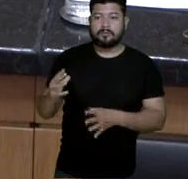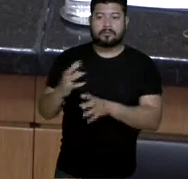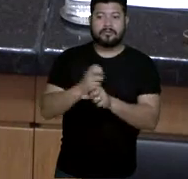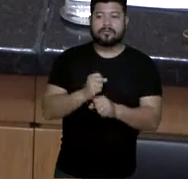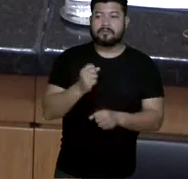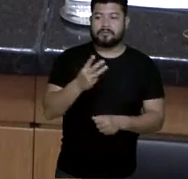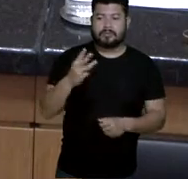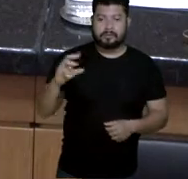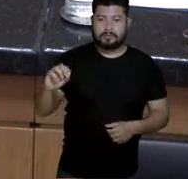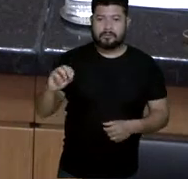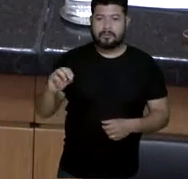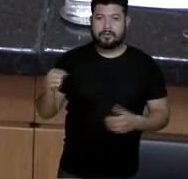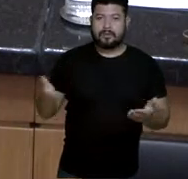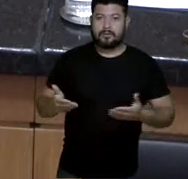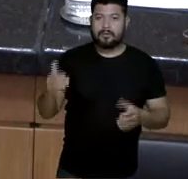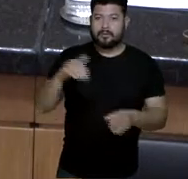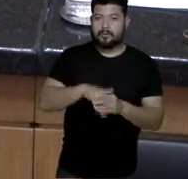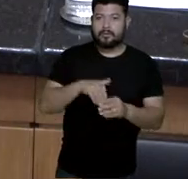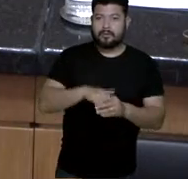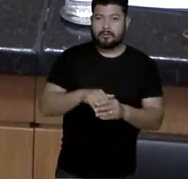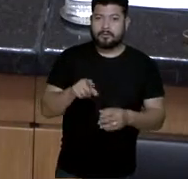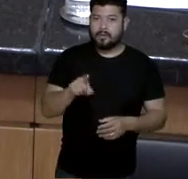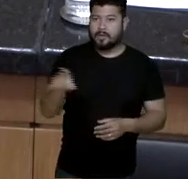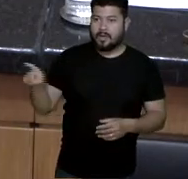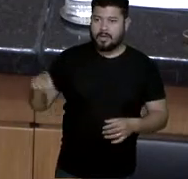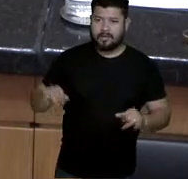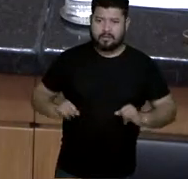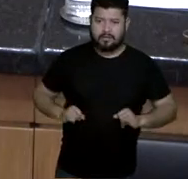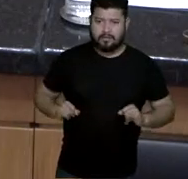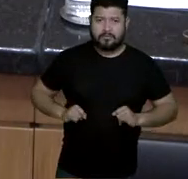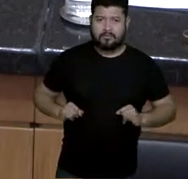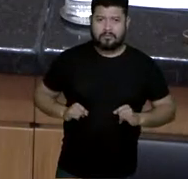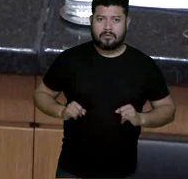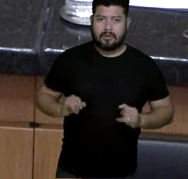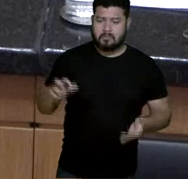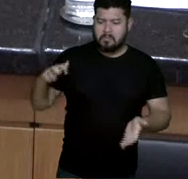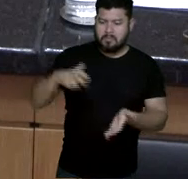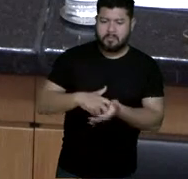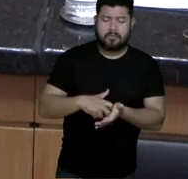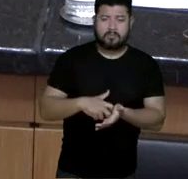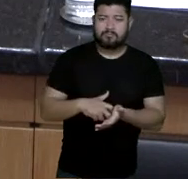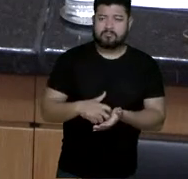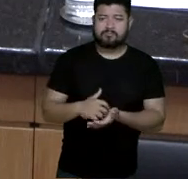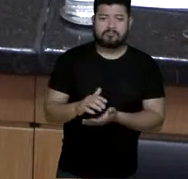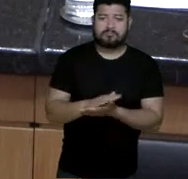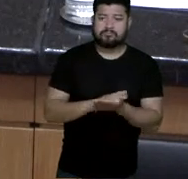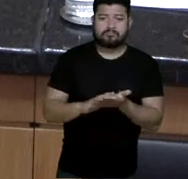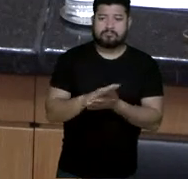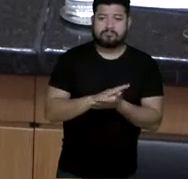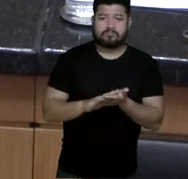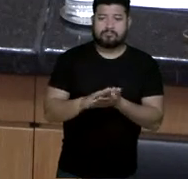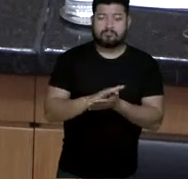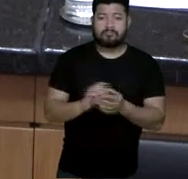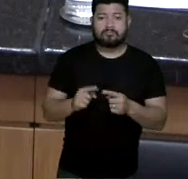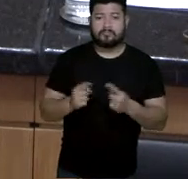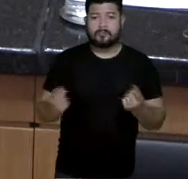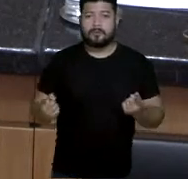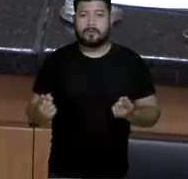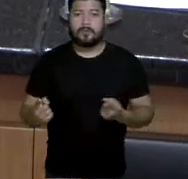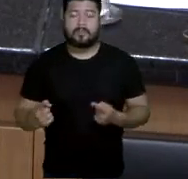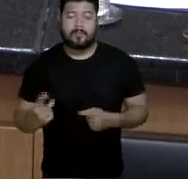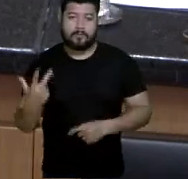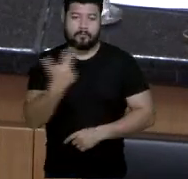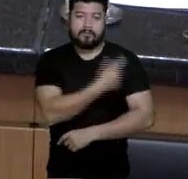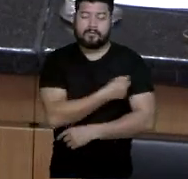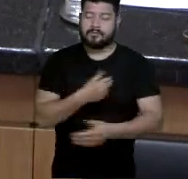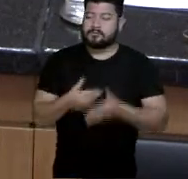hoje, eles não vão sofrer nenhuma penalidade. Então, nós estamos dizendo que a vacina tanto faz como